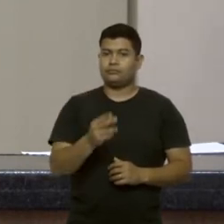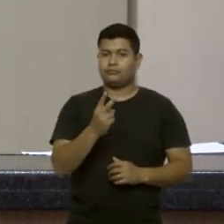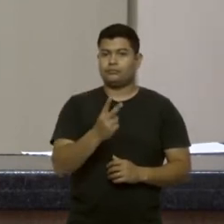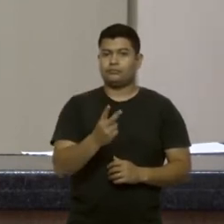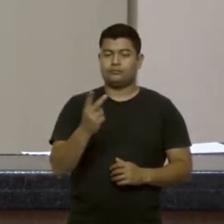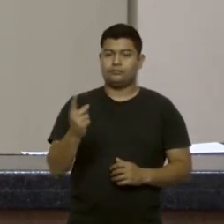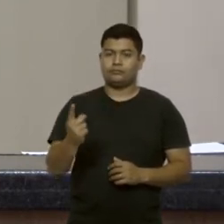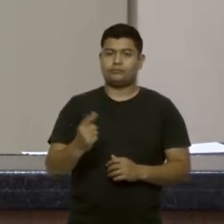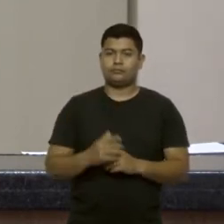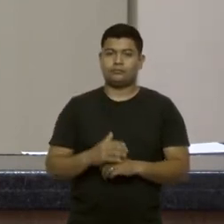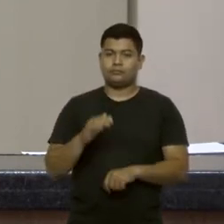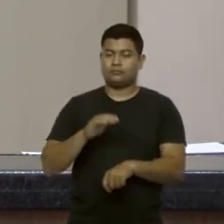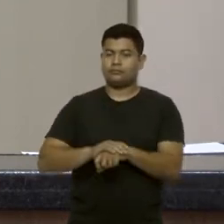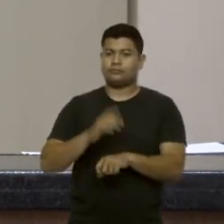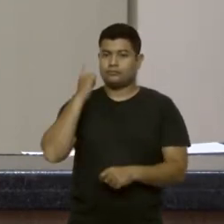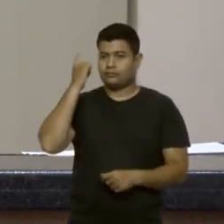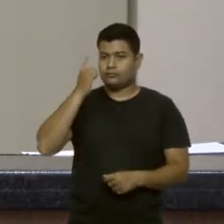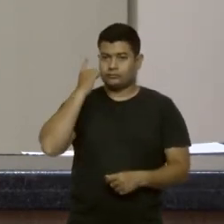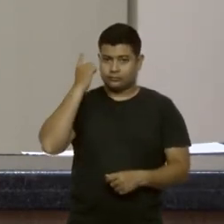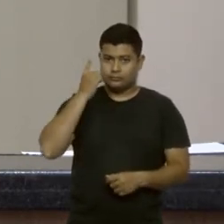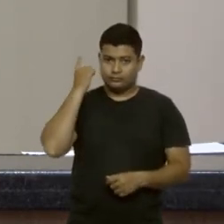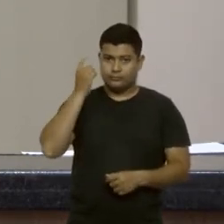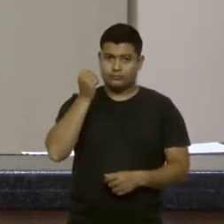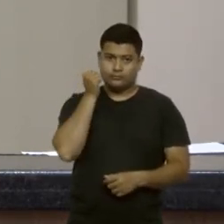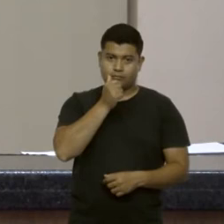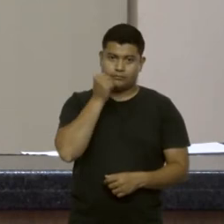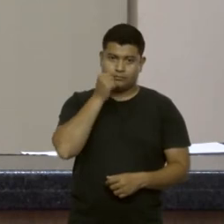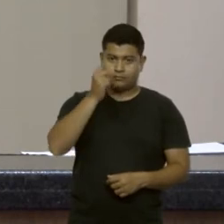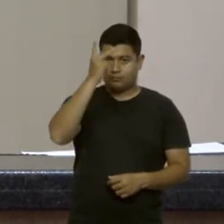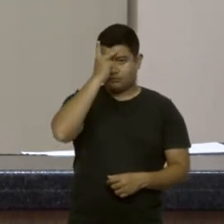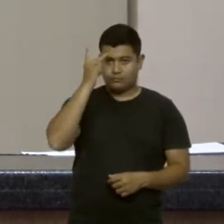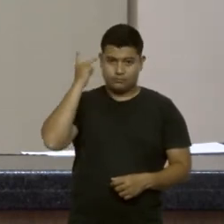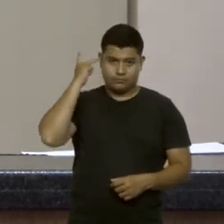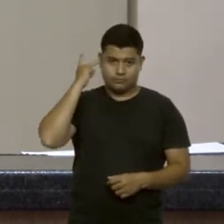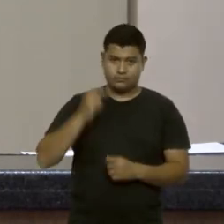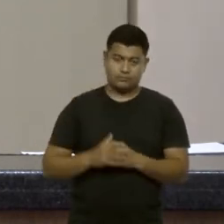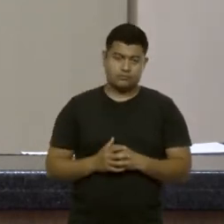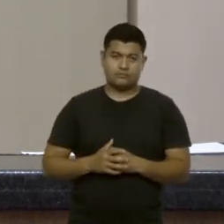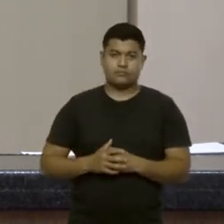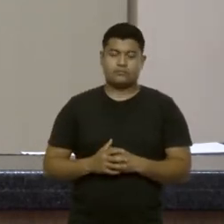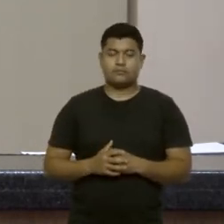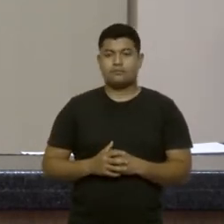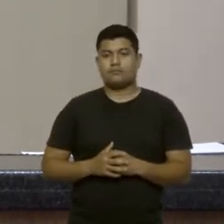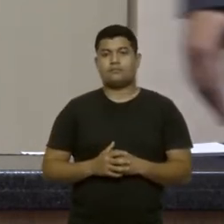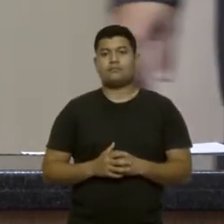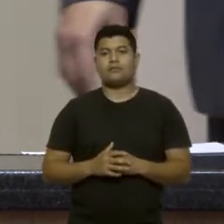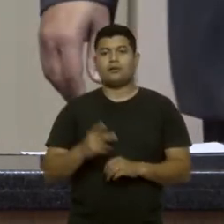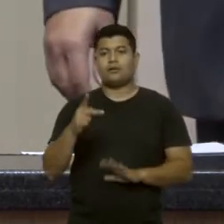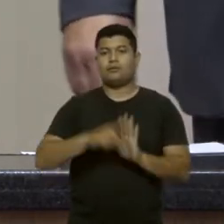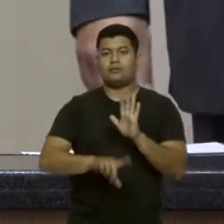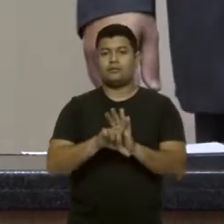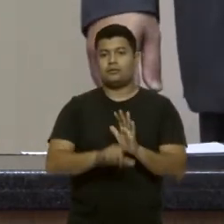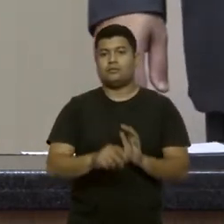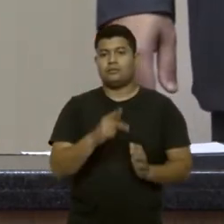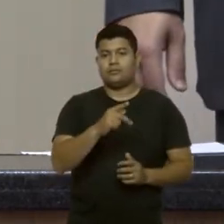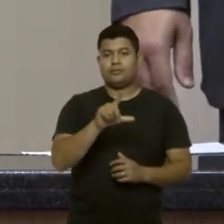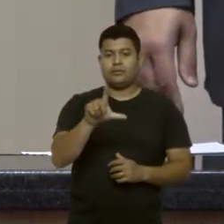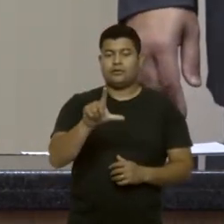325.8/2021, autor deputada Paulinha. Projeto de Lei PL